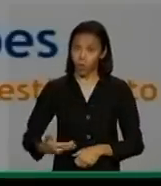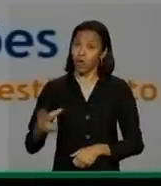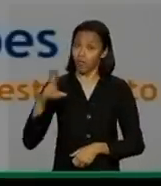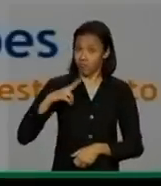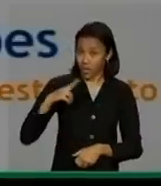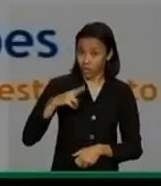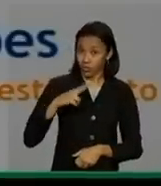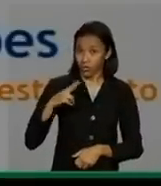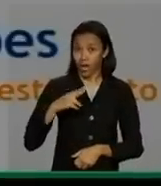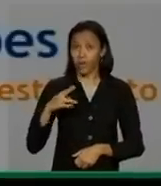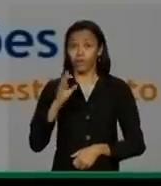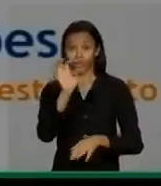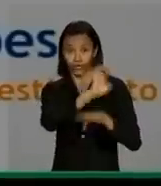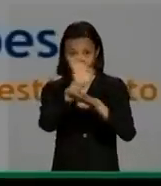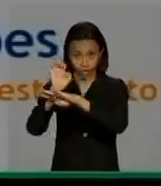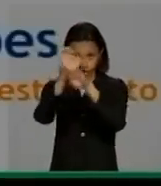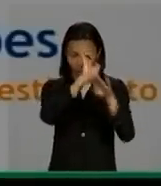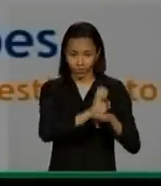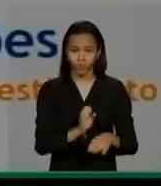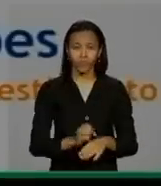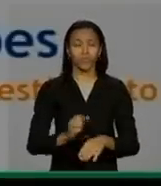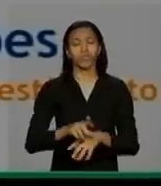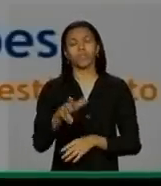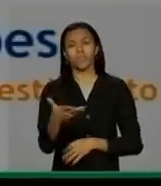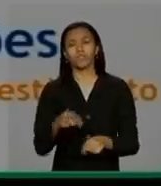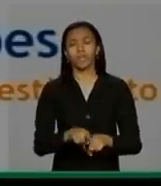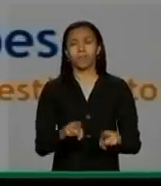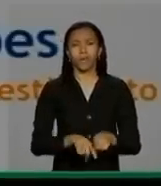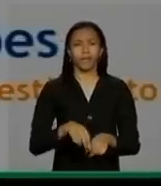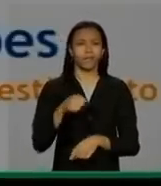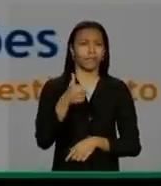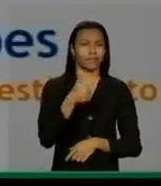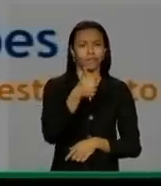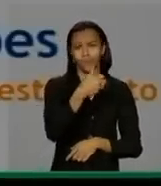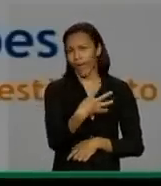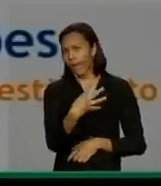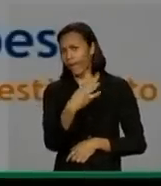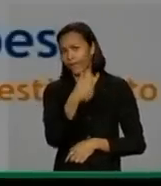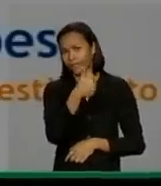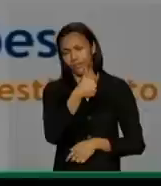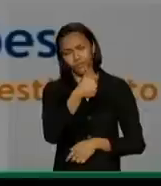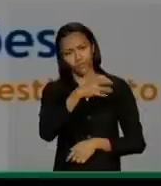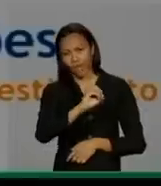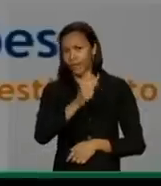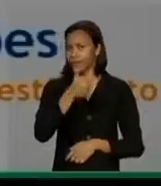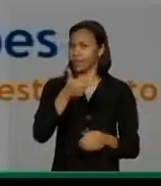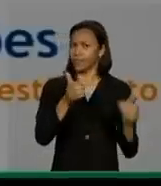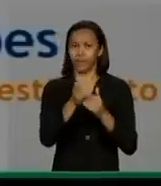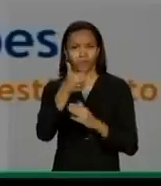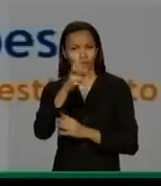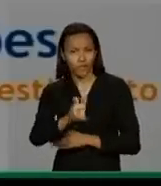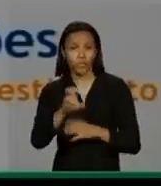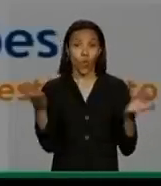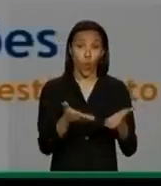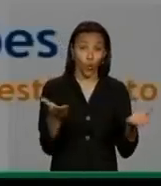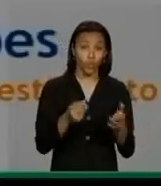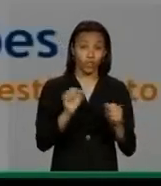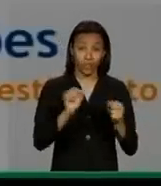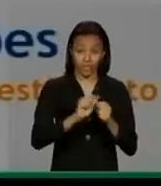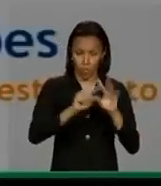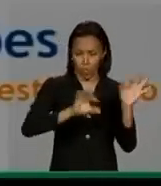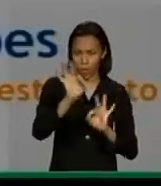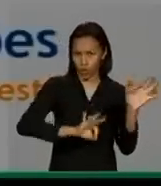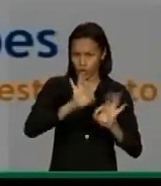etc né são projetos de 2 3 milhões outros saíram 10 15 né Hoje tá se fazendo um projeto enorme em